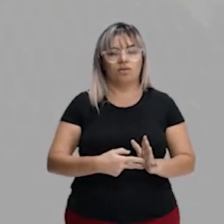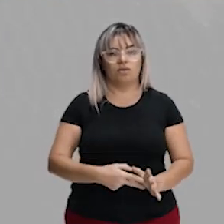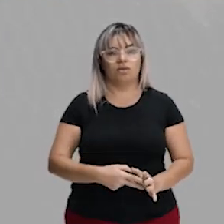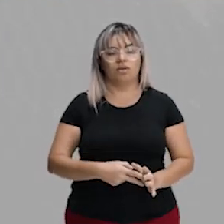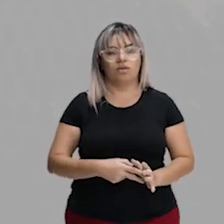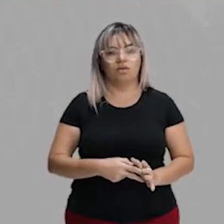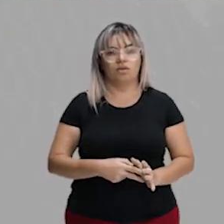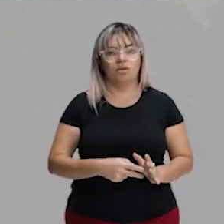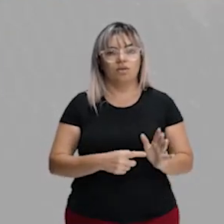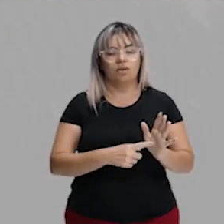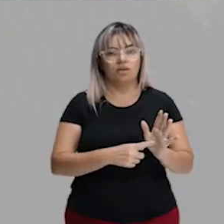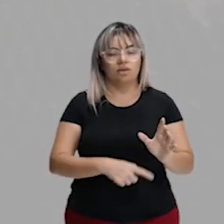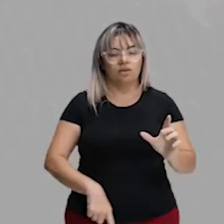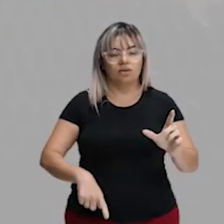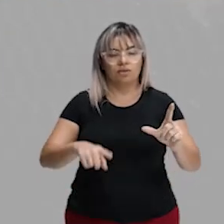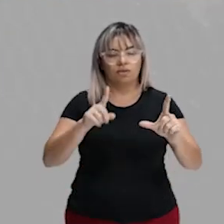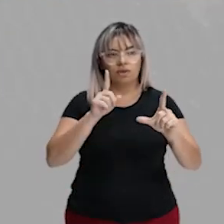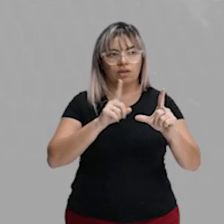eletromotriz,